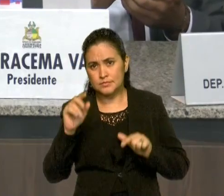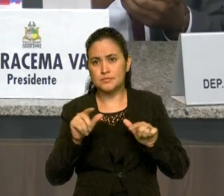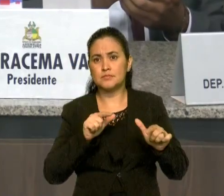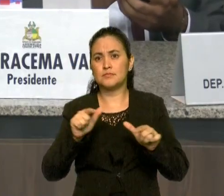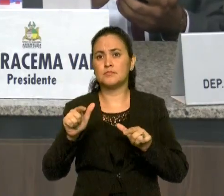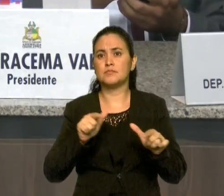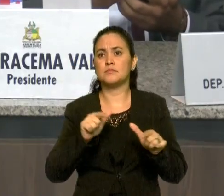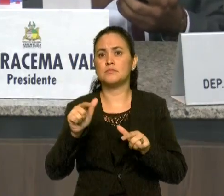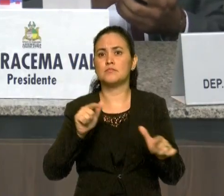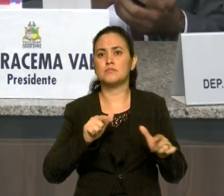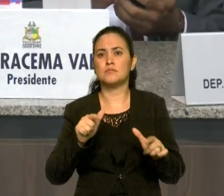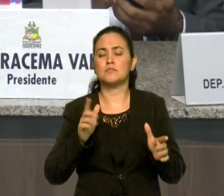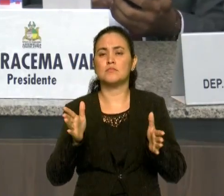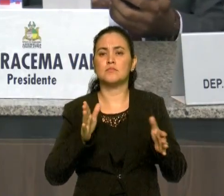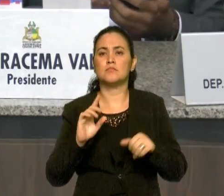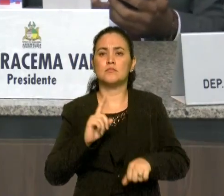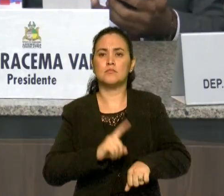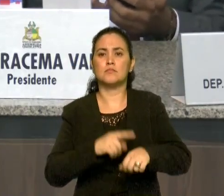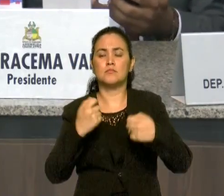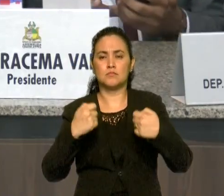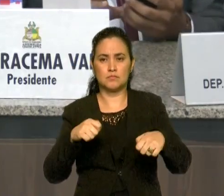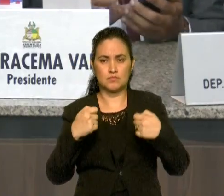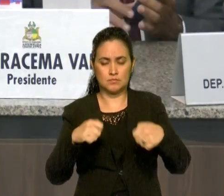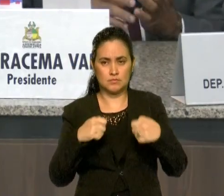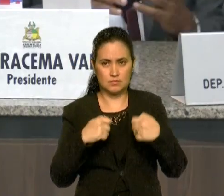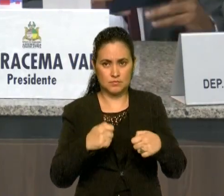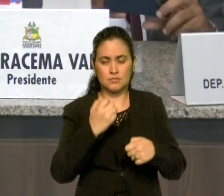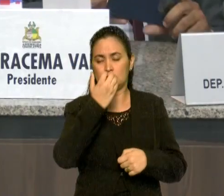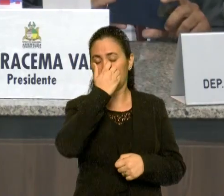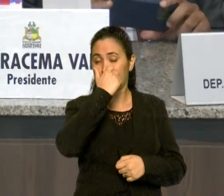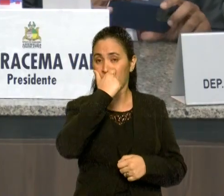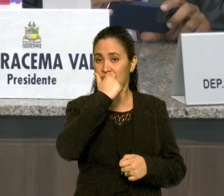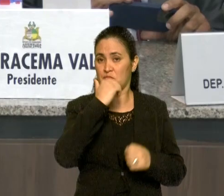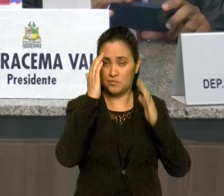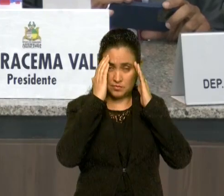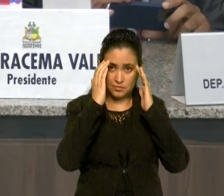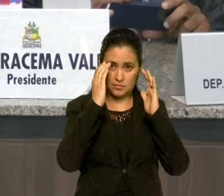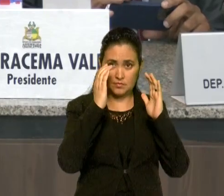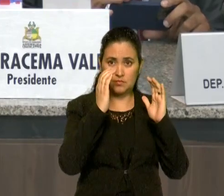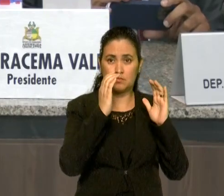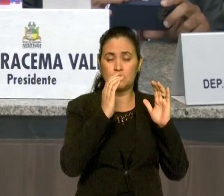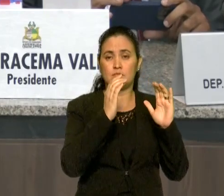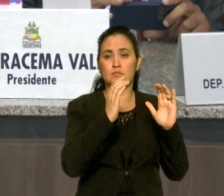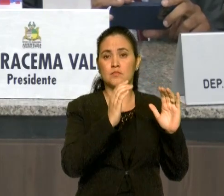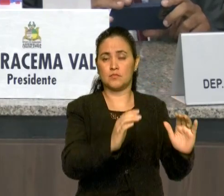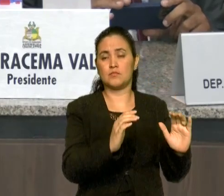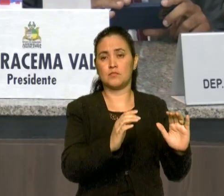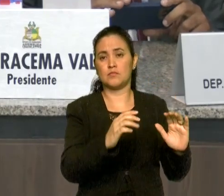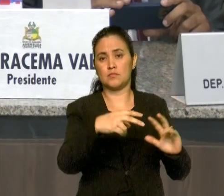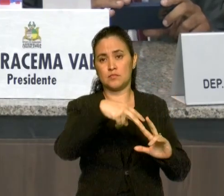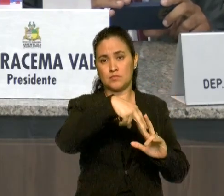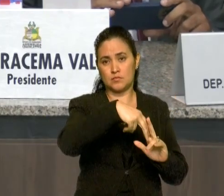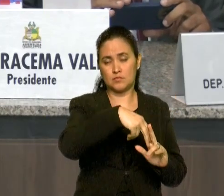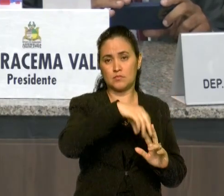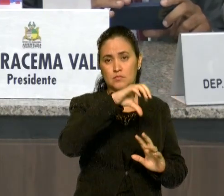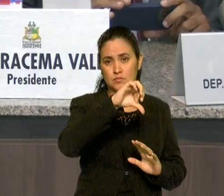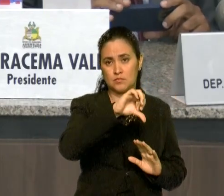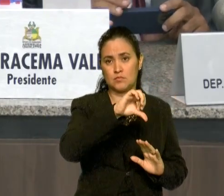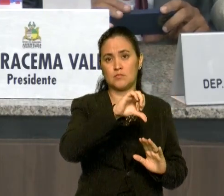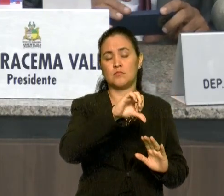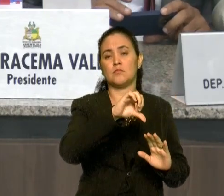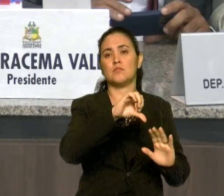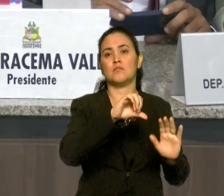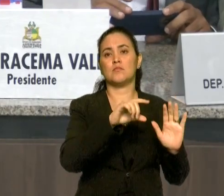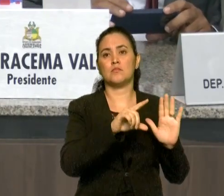público, nos termos do inciso 9 do artigo 19 da Constituição Federal, com parecer